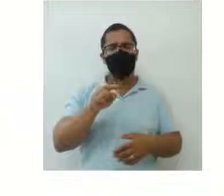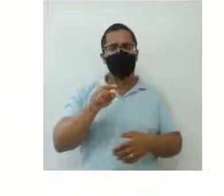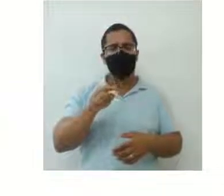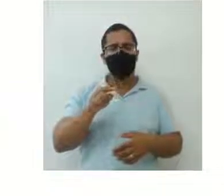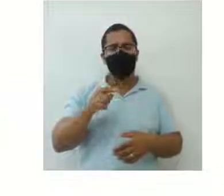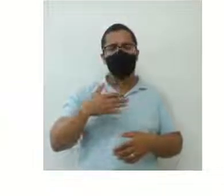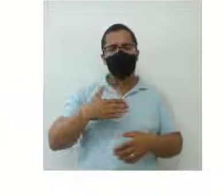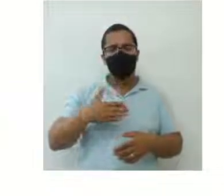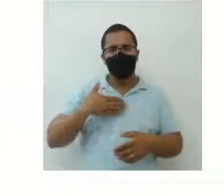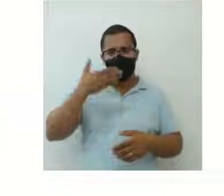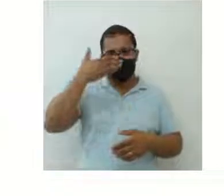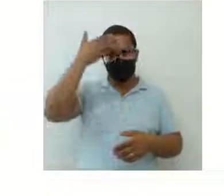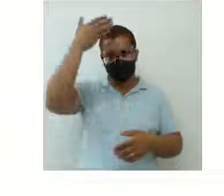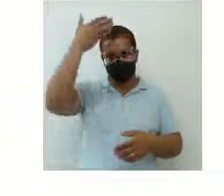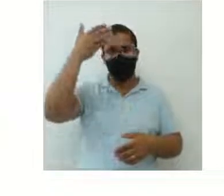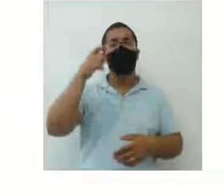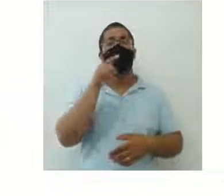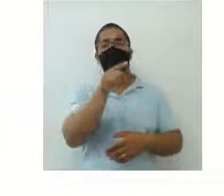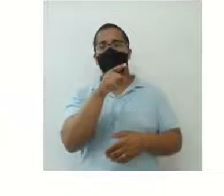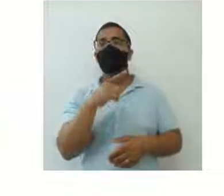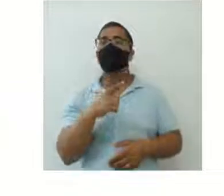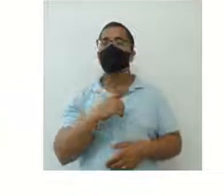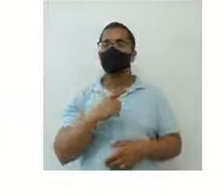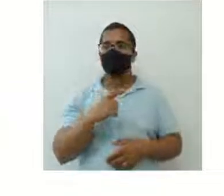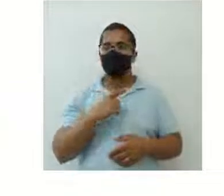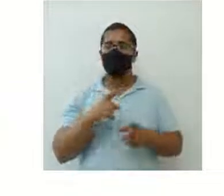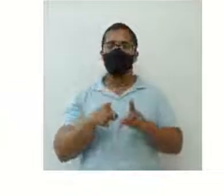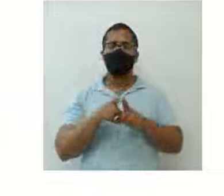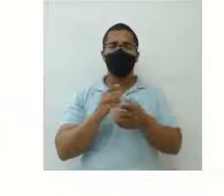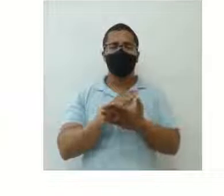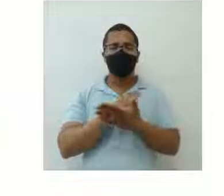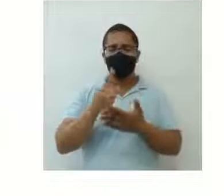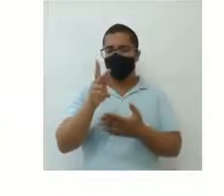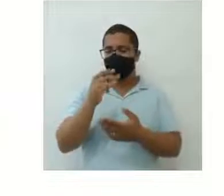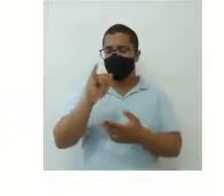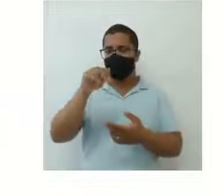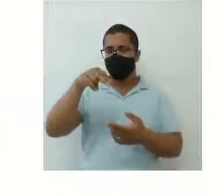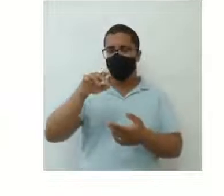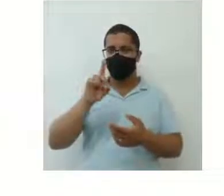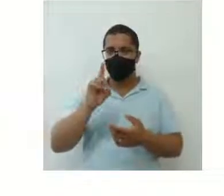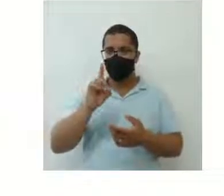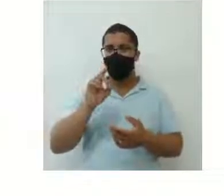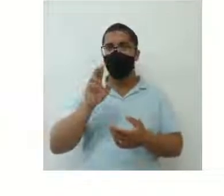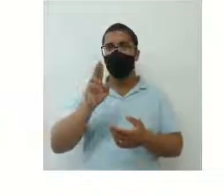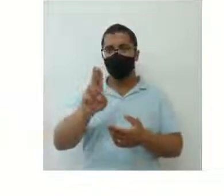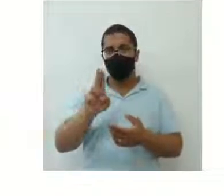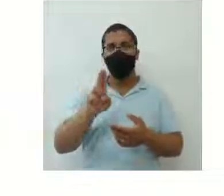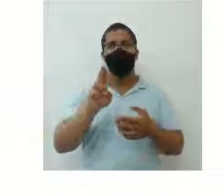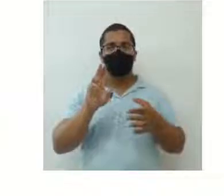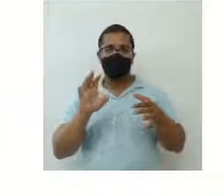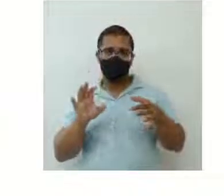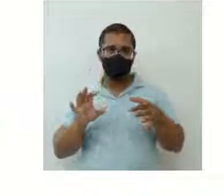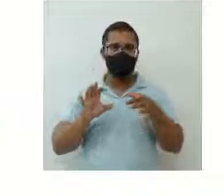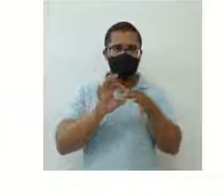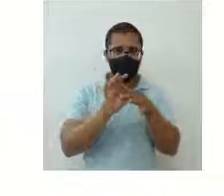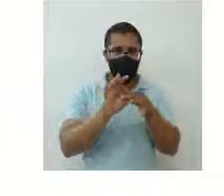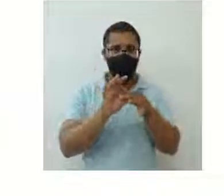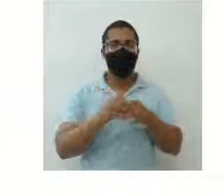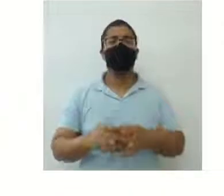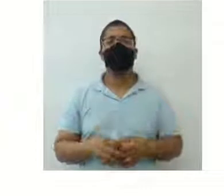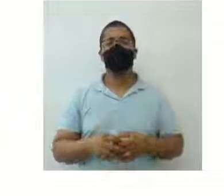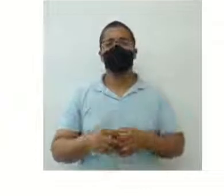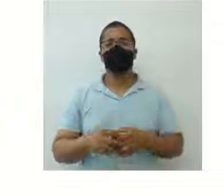príncipes, né, se aliaram, observe, soldados muçulmanos, hindus